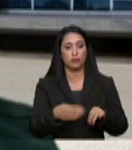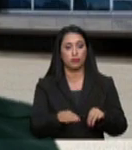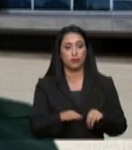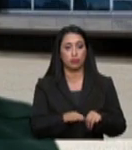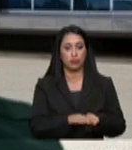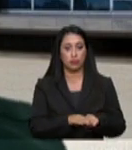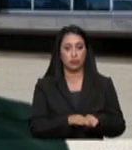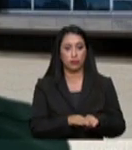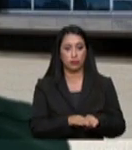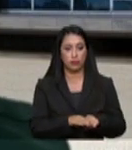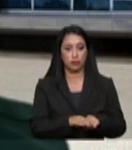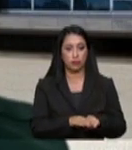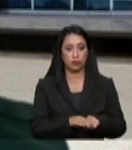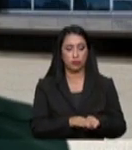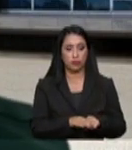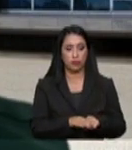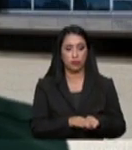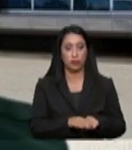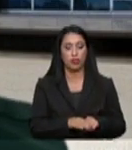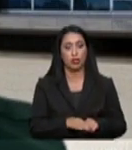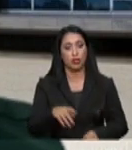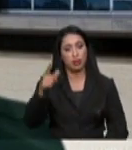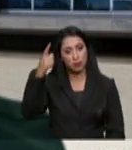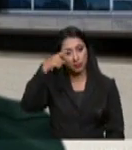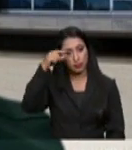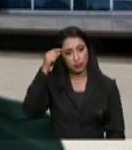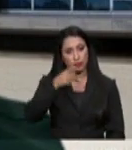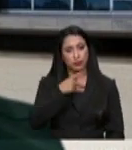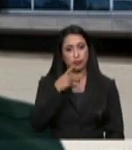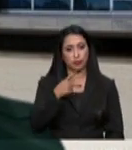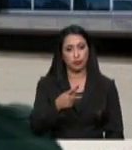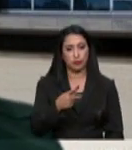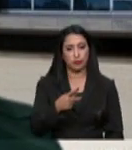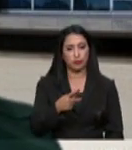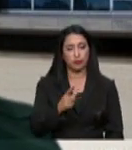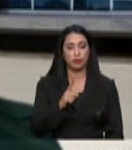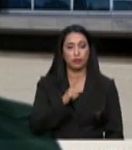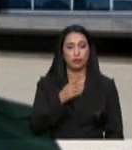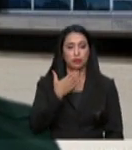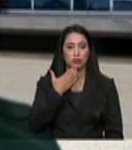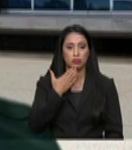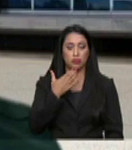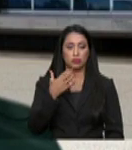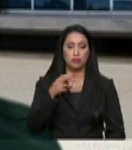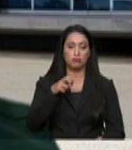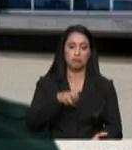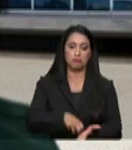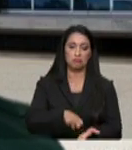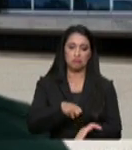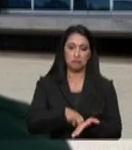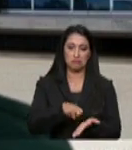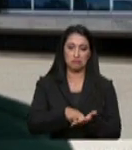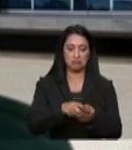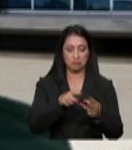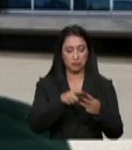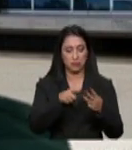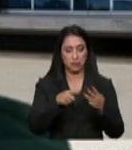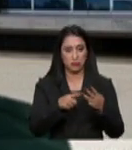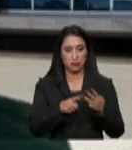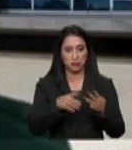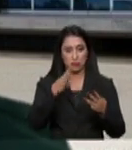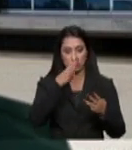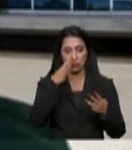Ministro o Luís Roberto Barroso mencionou eu em tenderia a condenar pelas três